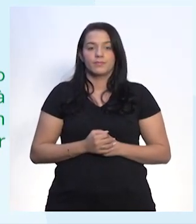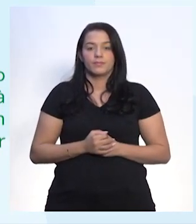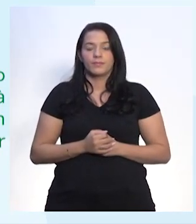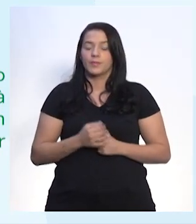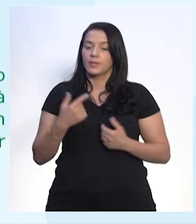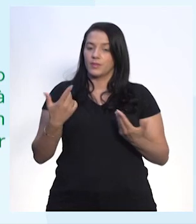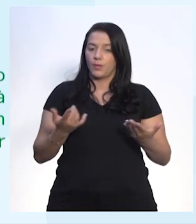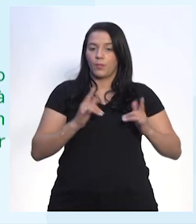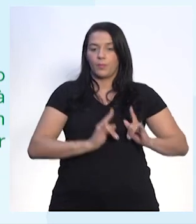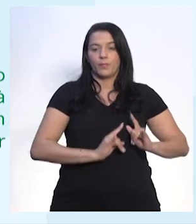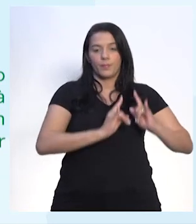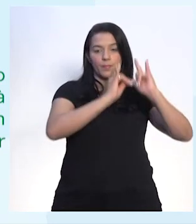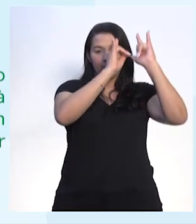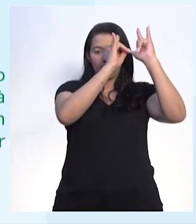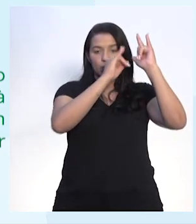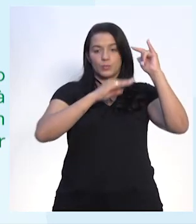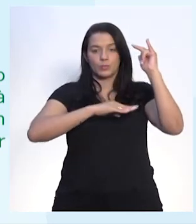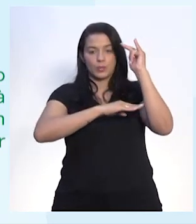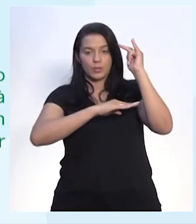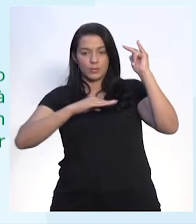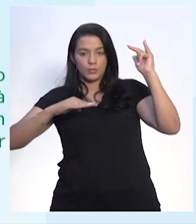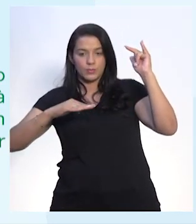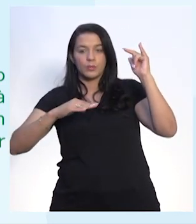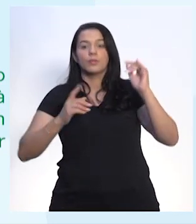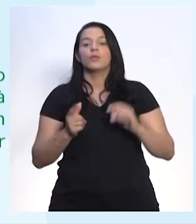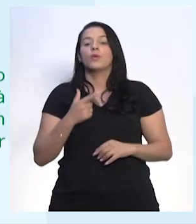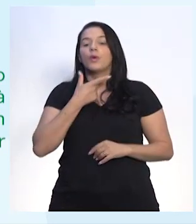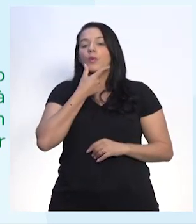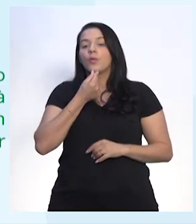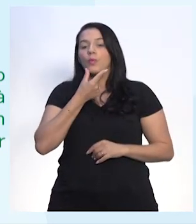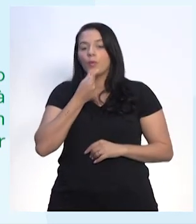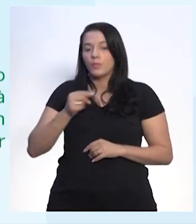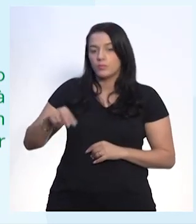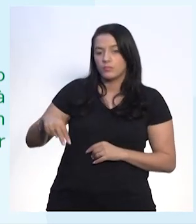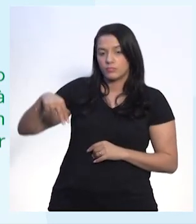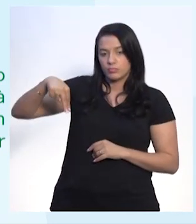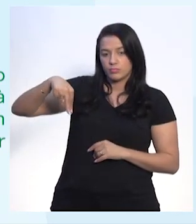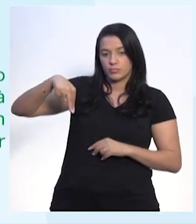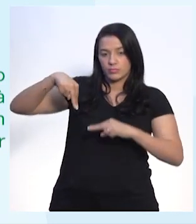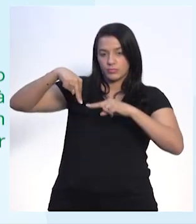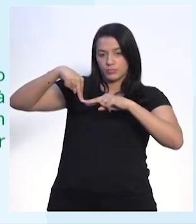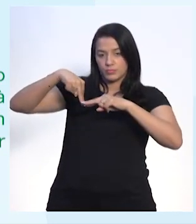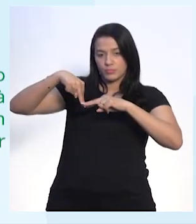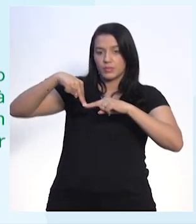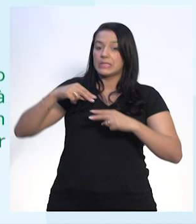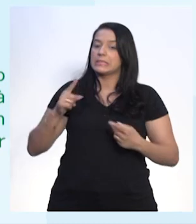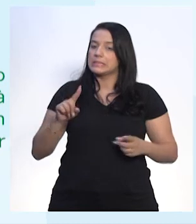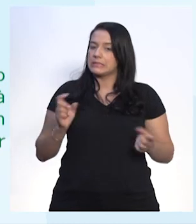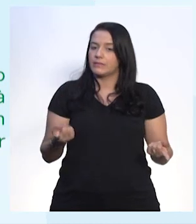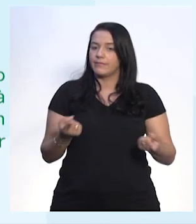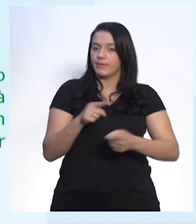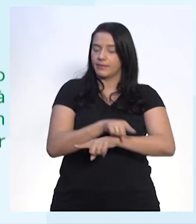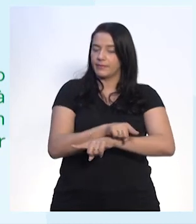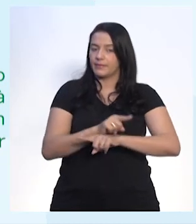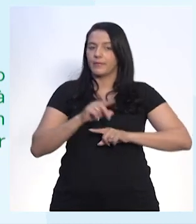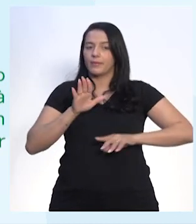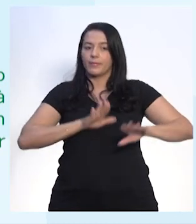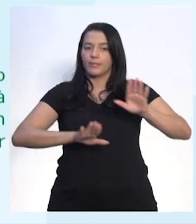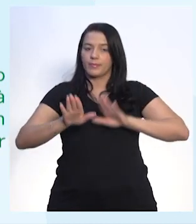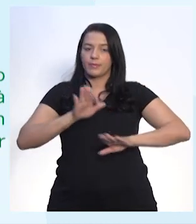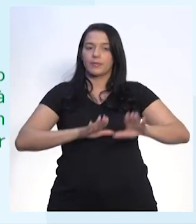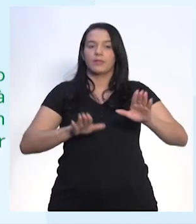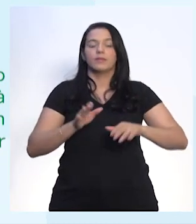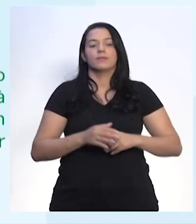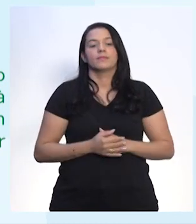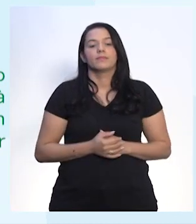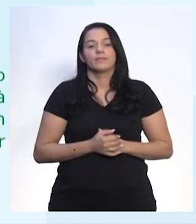como a altura do prédio está para a altura Isso do mesmo. homem. Se eu inverter uma delas, dancei, né? Tem que tomar muito cuidado que se fizer uma relação